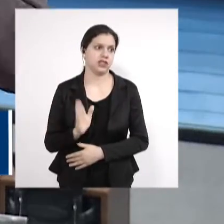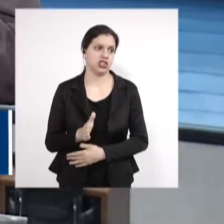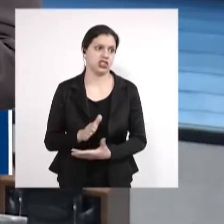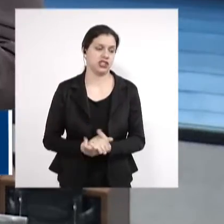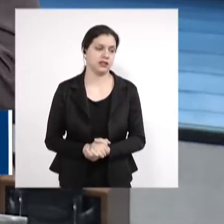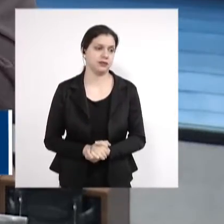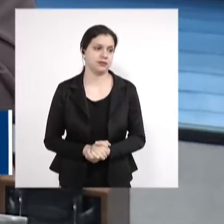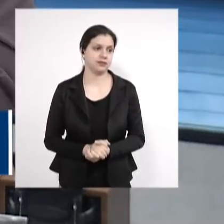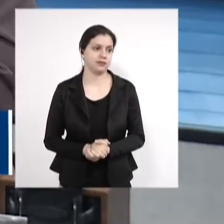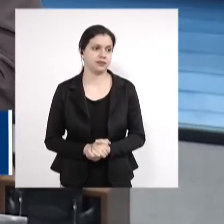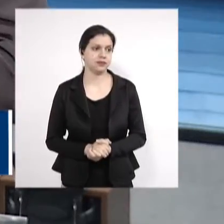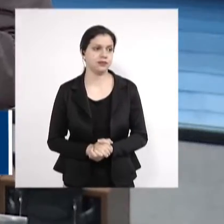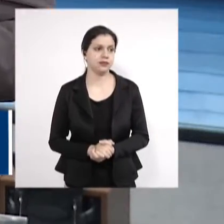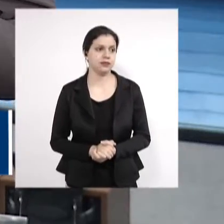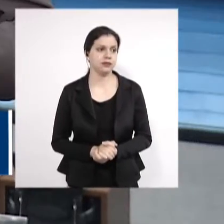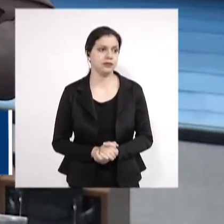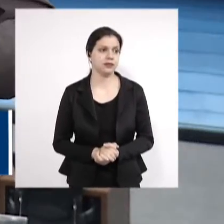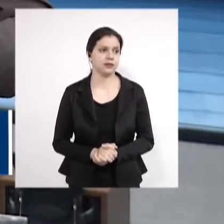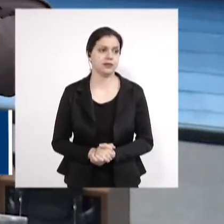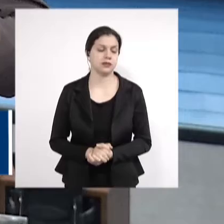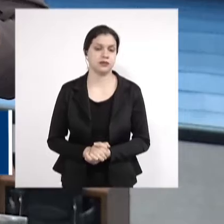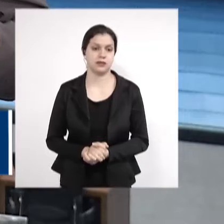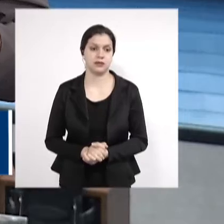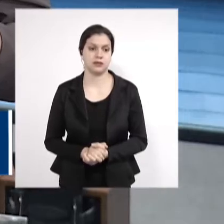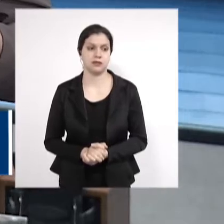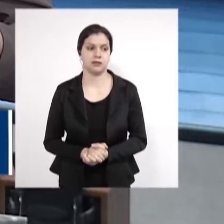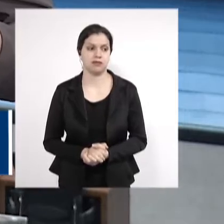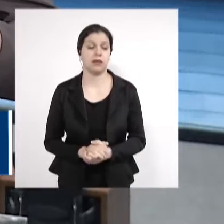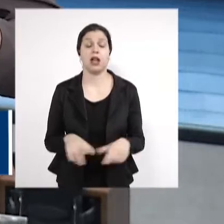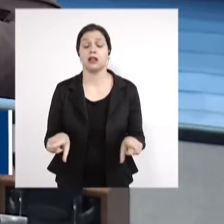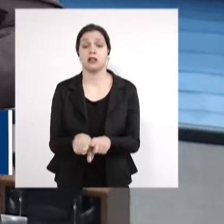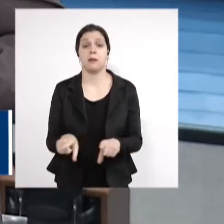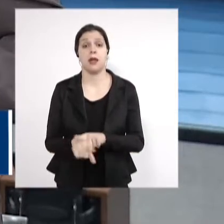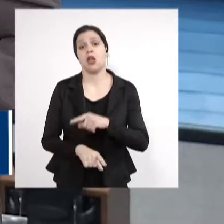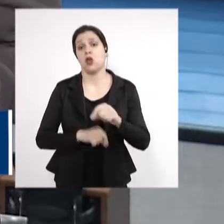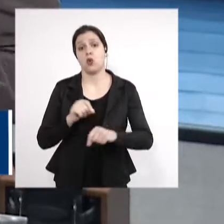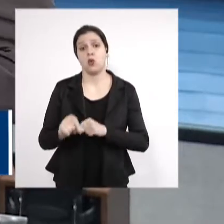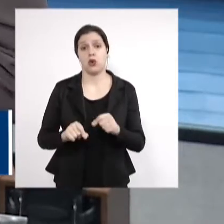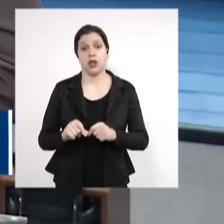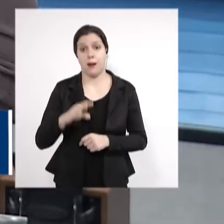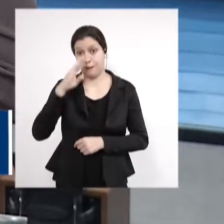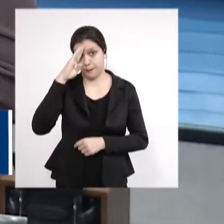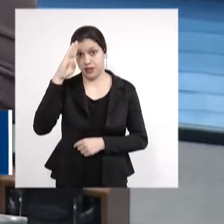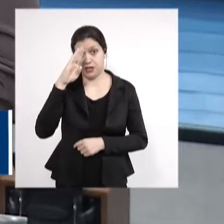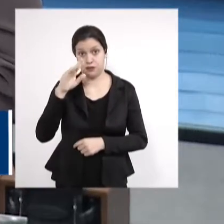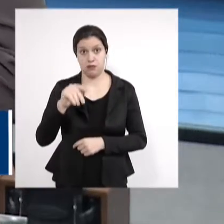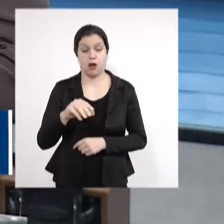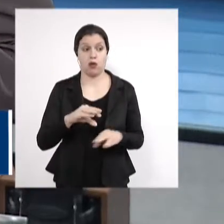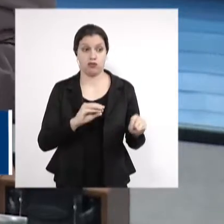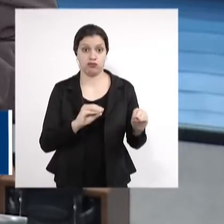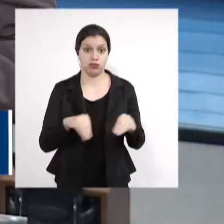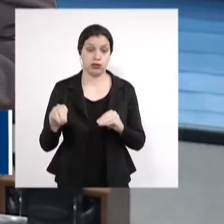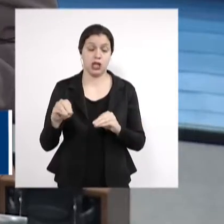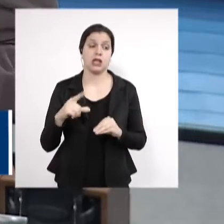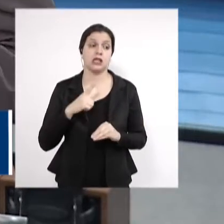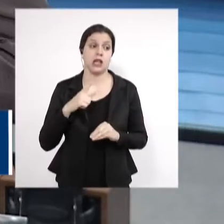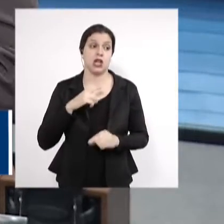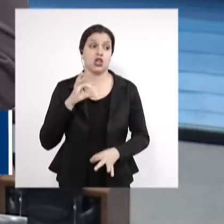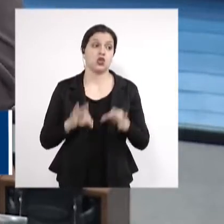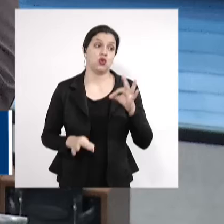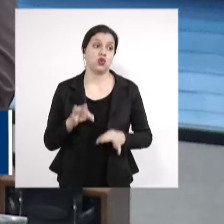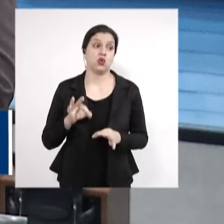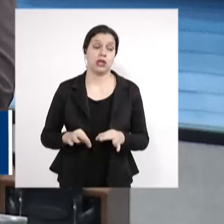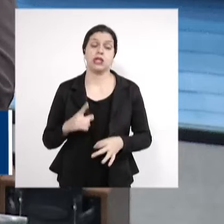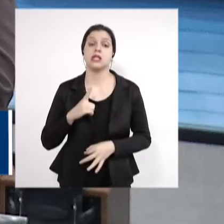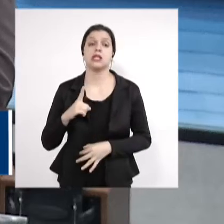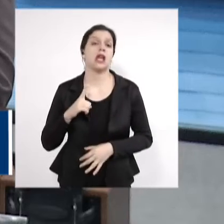Agora, na remoção, também essa regra. Terceira mudança principal é os juízes que acumulam, se assim a gente